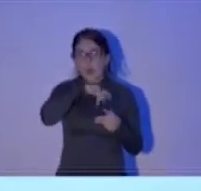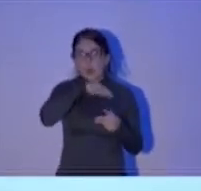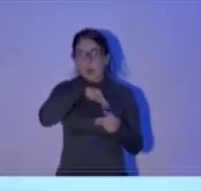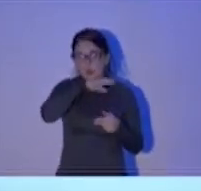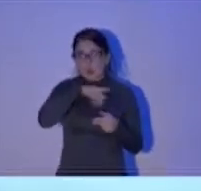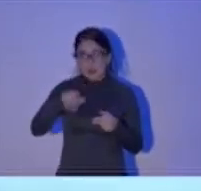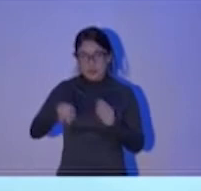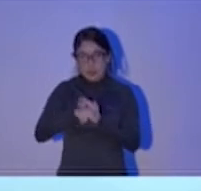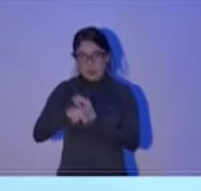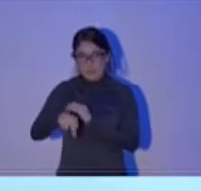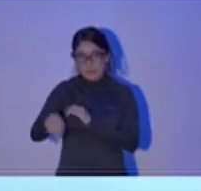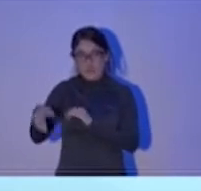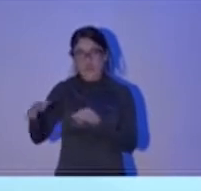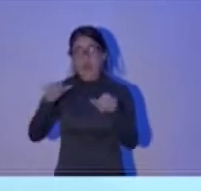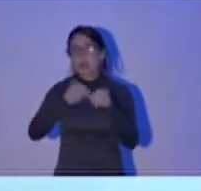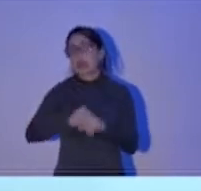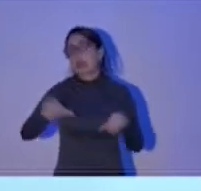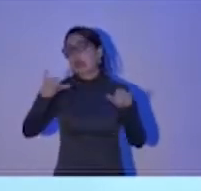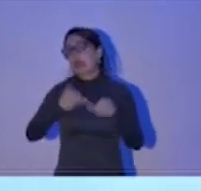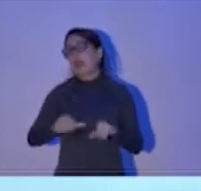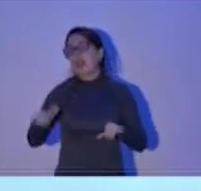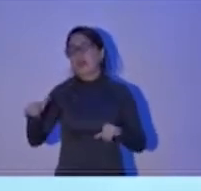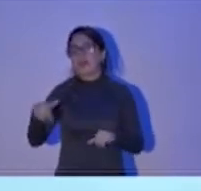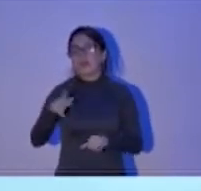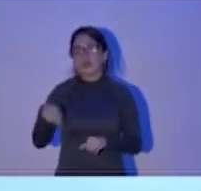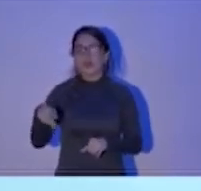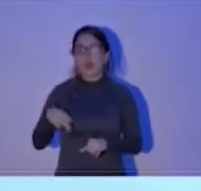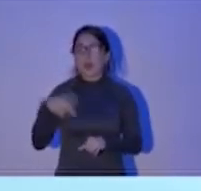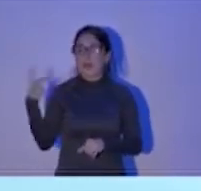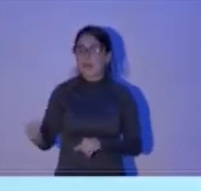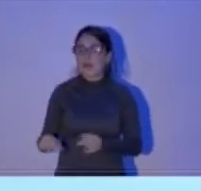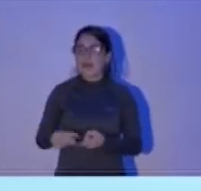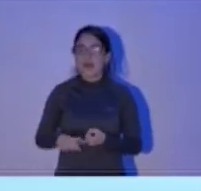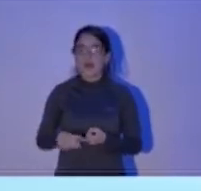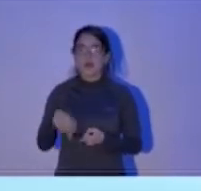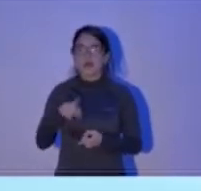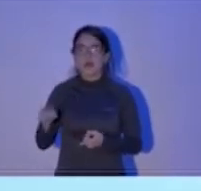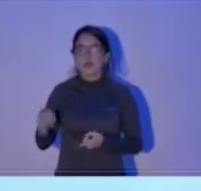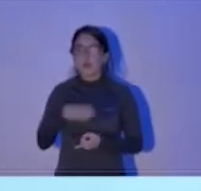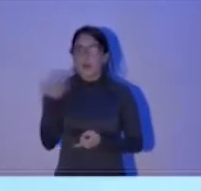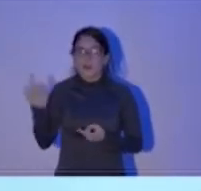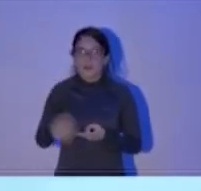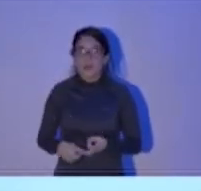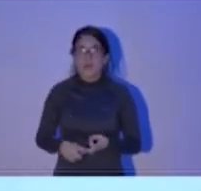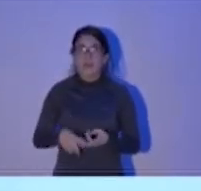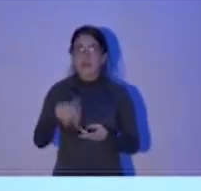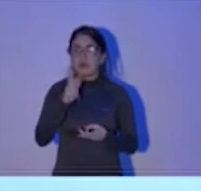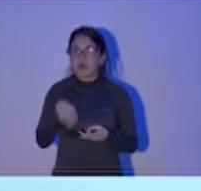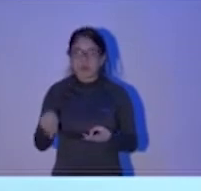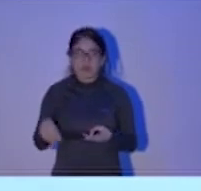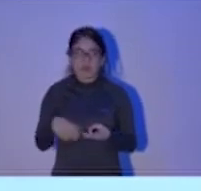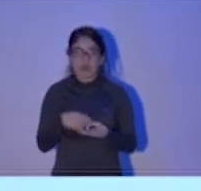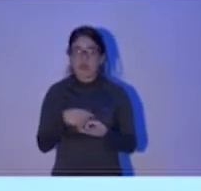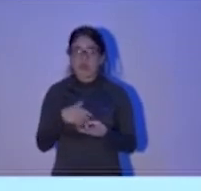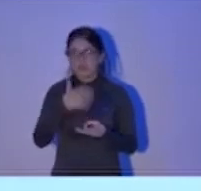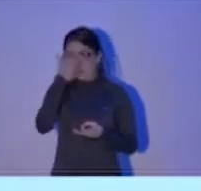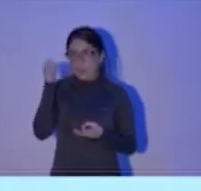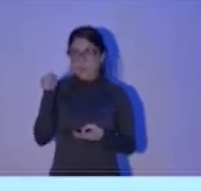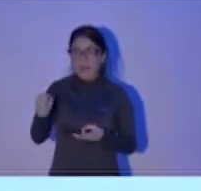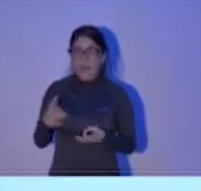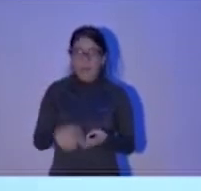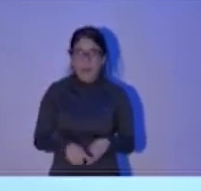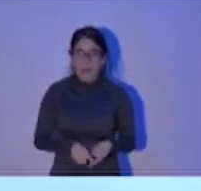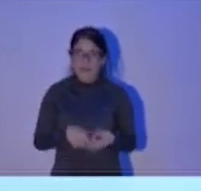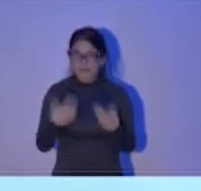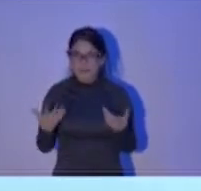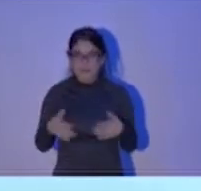professor. Professor tal apanhou, professor tal foi morto, e cobrei isso algumas vezes, cobrei não, conversei